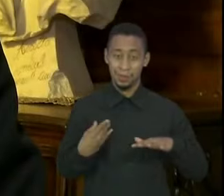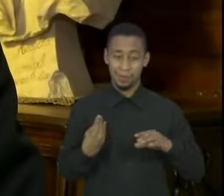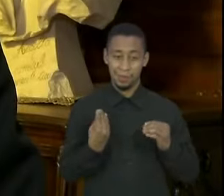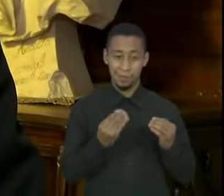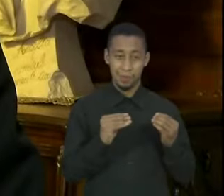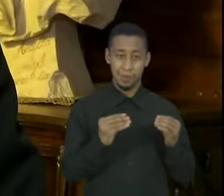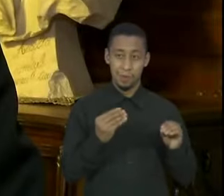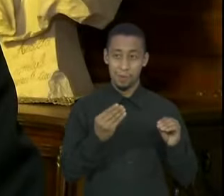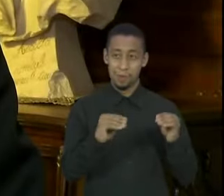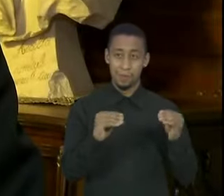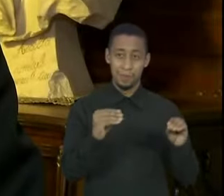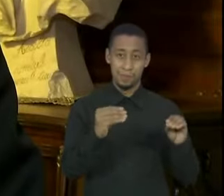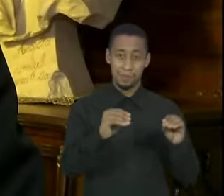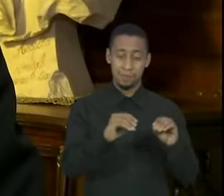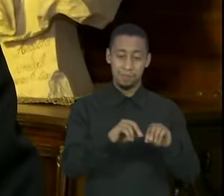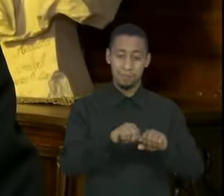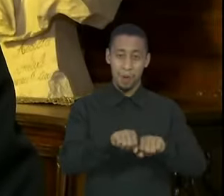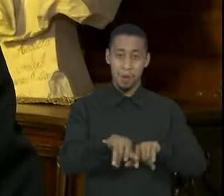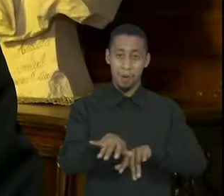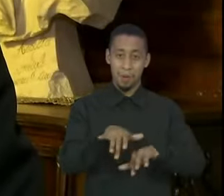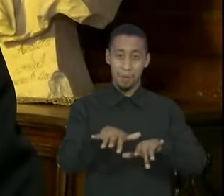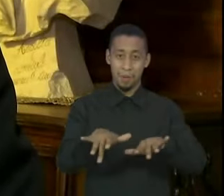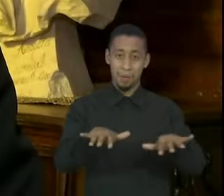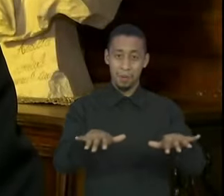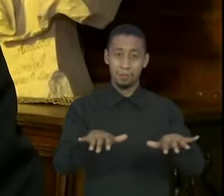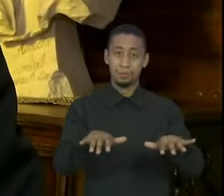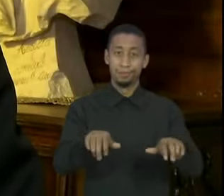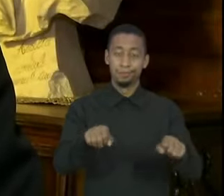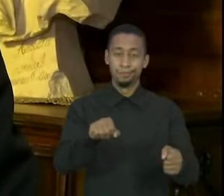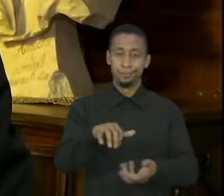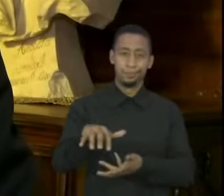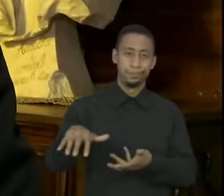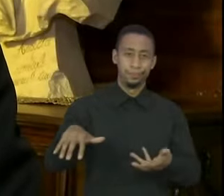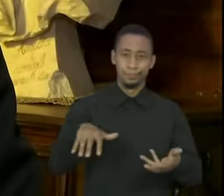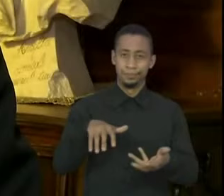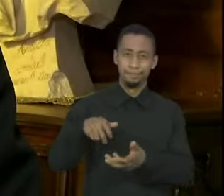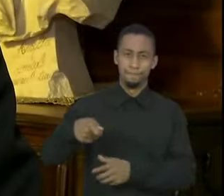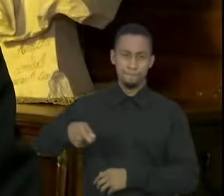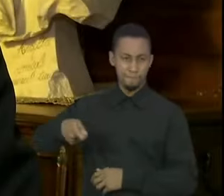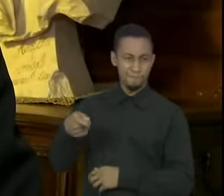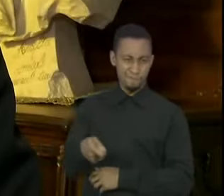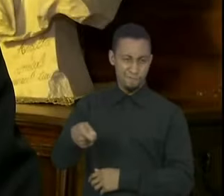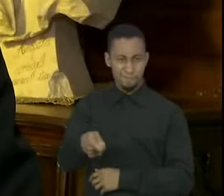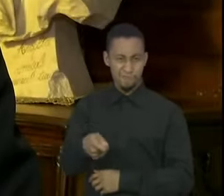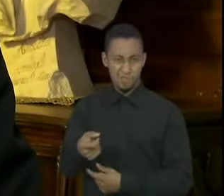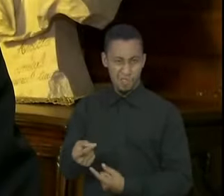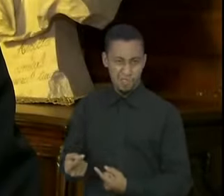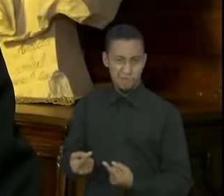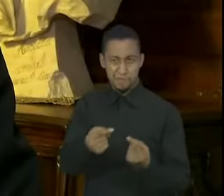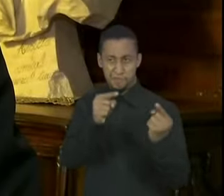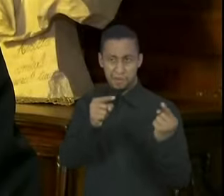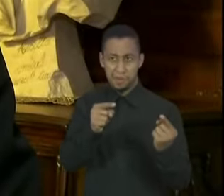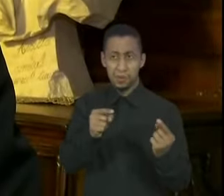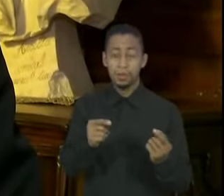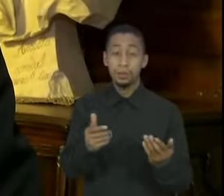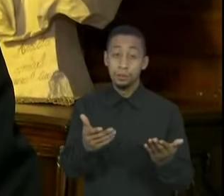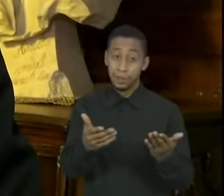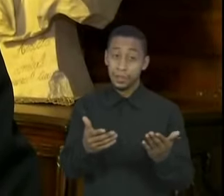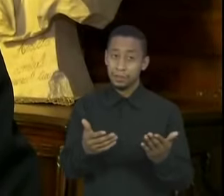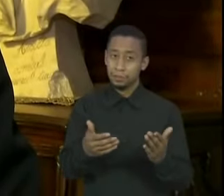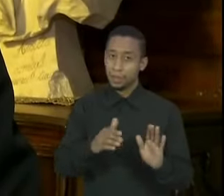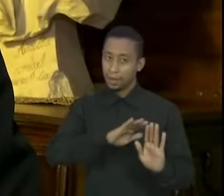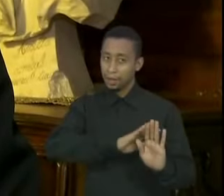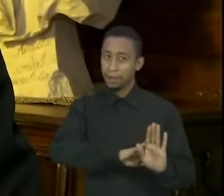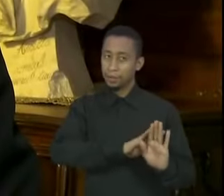os radicalismos eles não nasci de momento para outro e sem motivos existem ideólogos